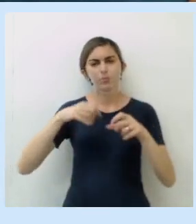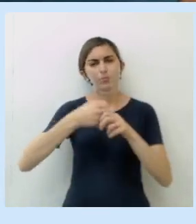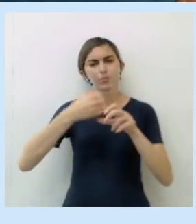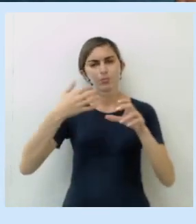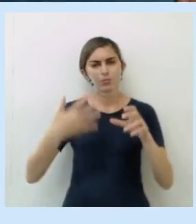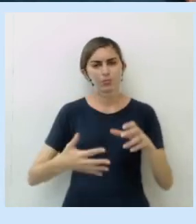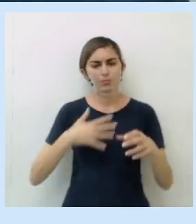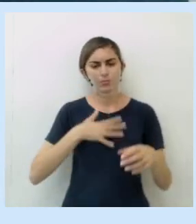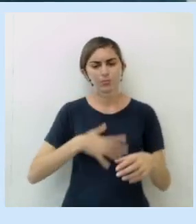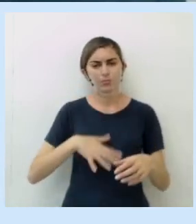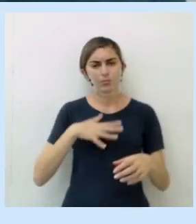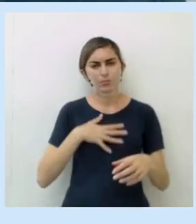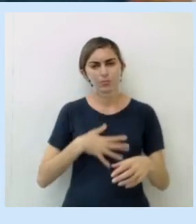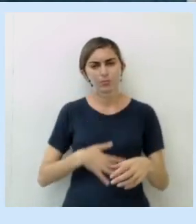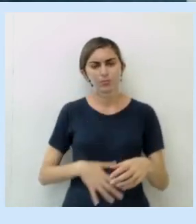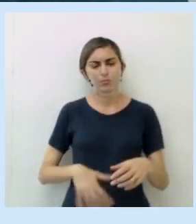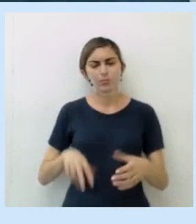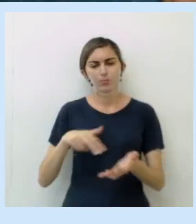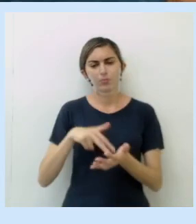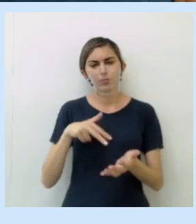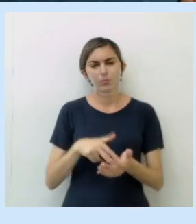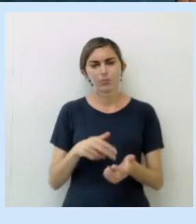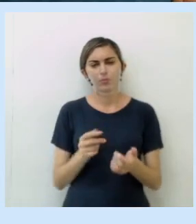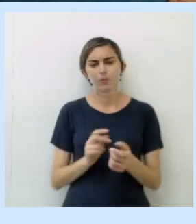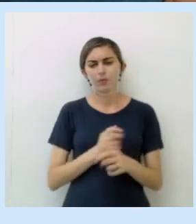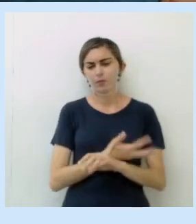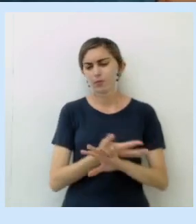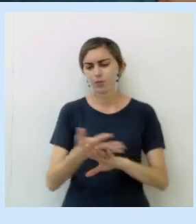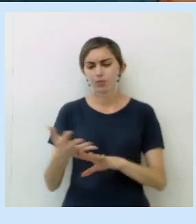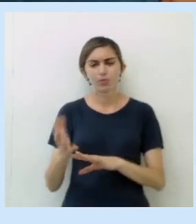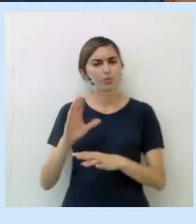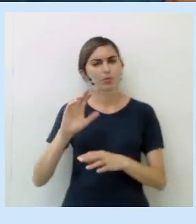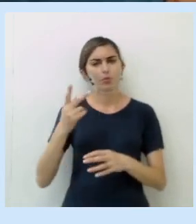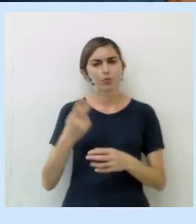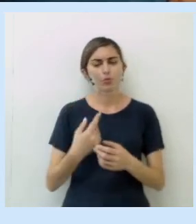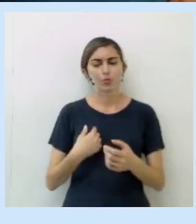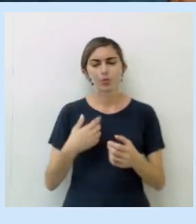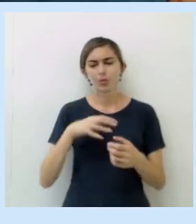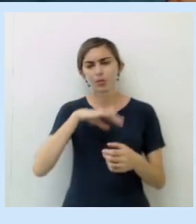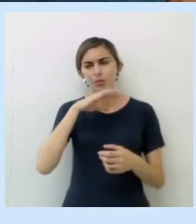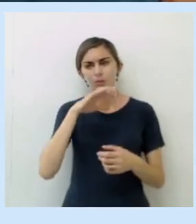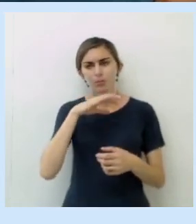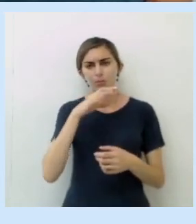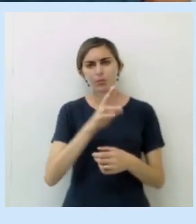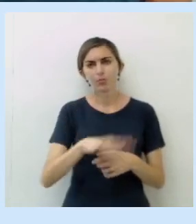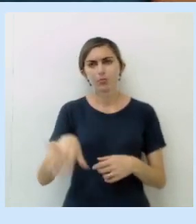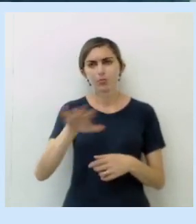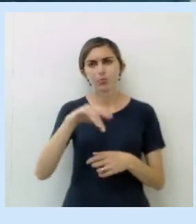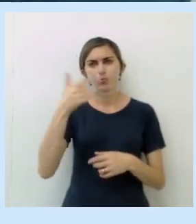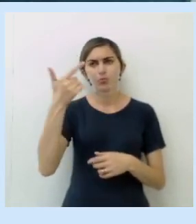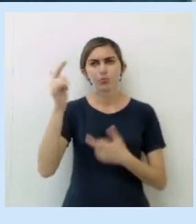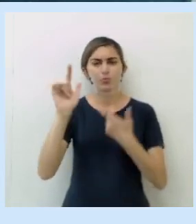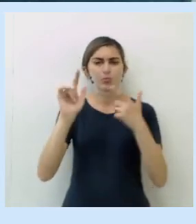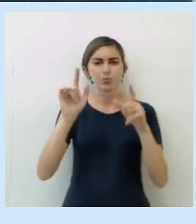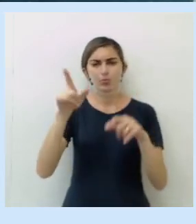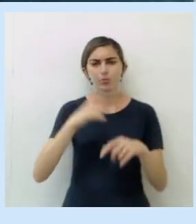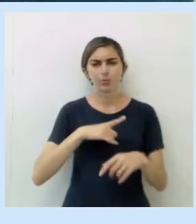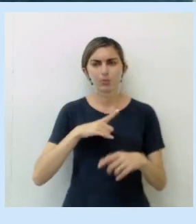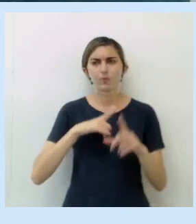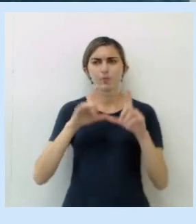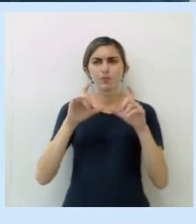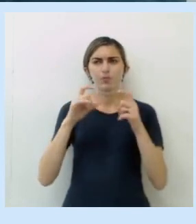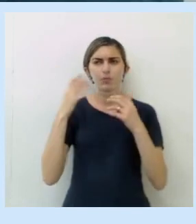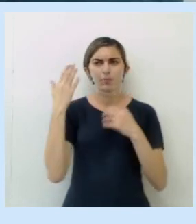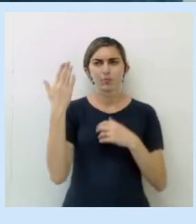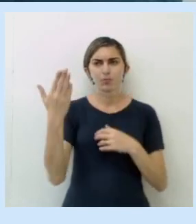pela tranquilidade, pela presença da cobertura vegetal original e dos animais silvestres, entre outros. Então a gente já tem uma imagem